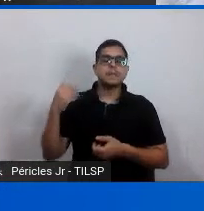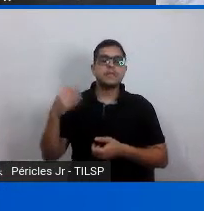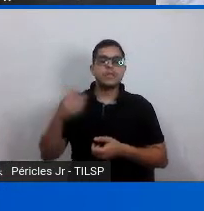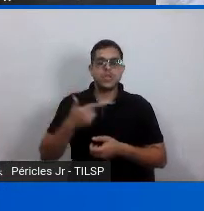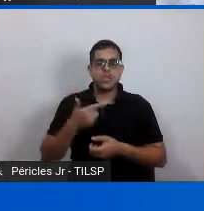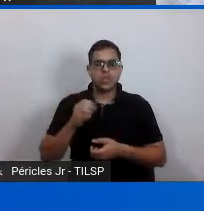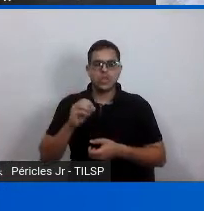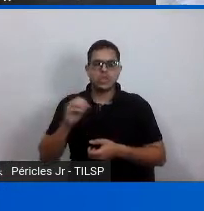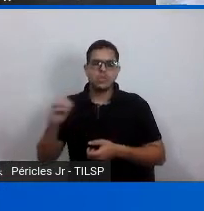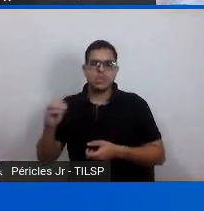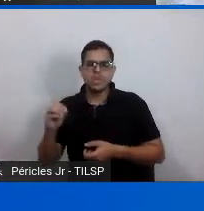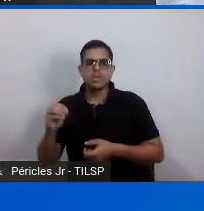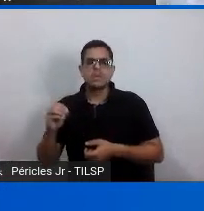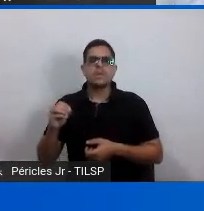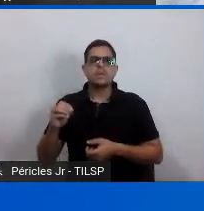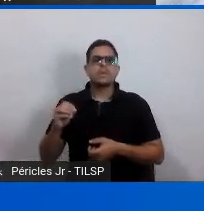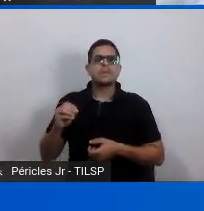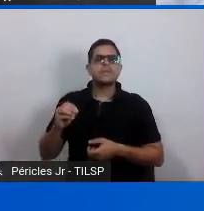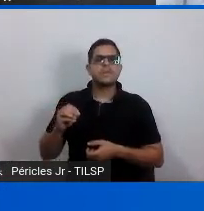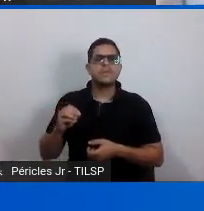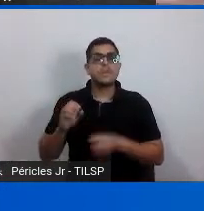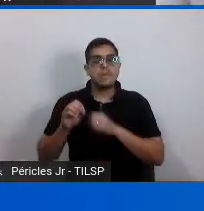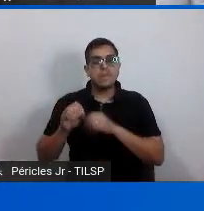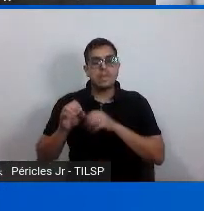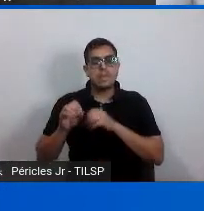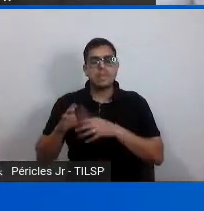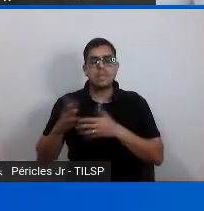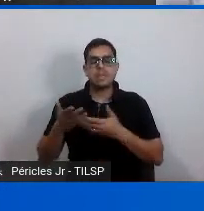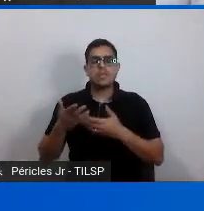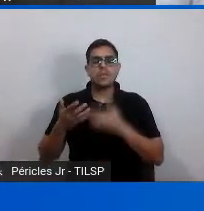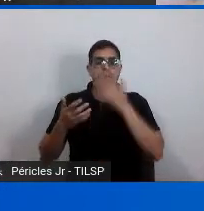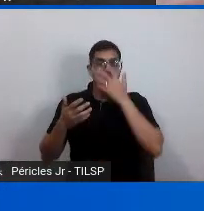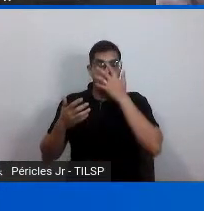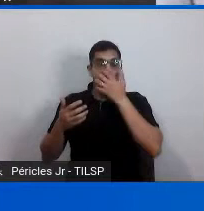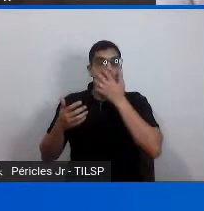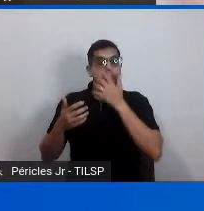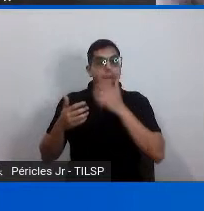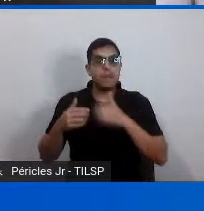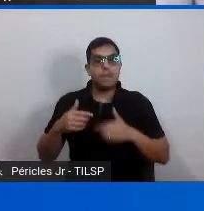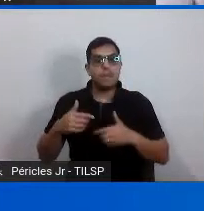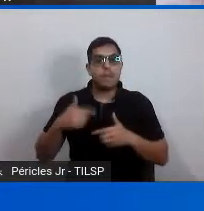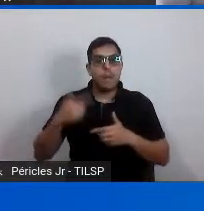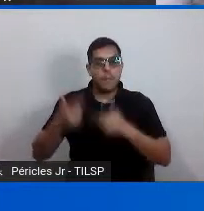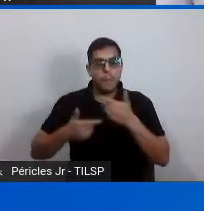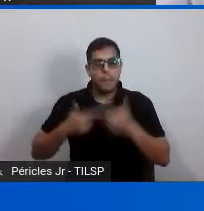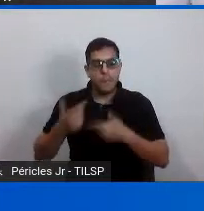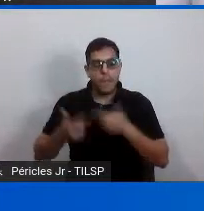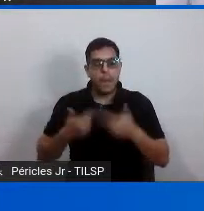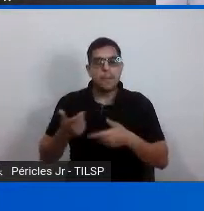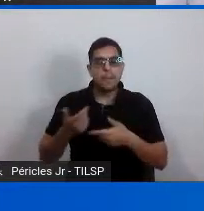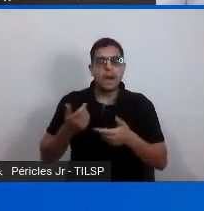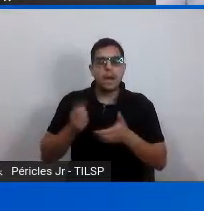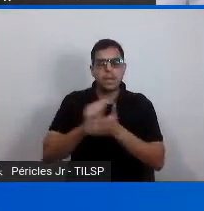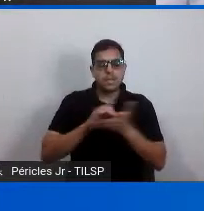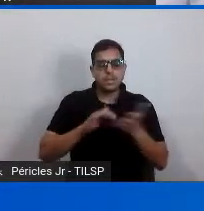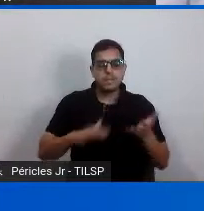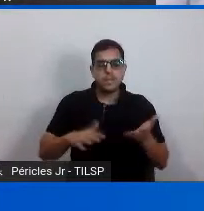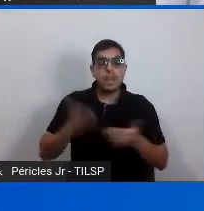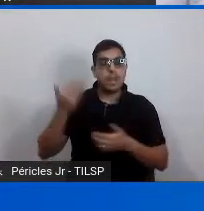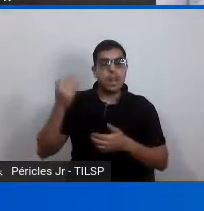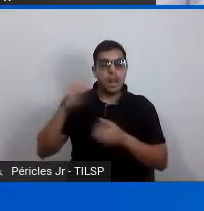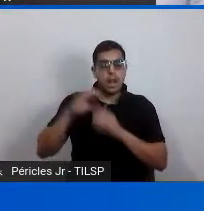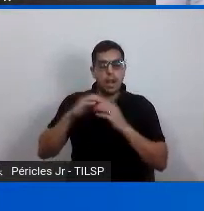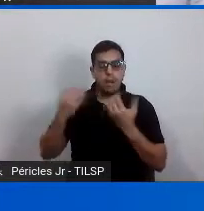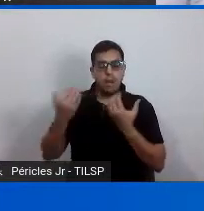no cenário da educação brasileira onde a praticamente as várias mesas apresentavam as oportunidades que